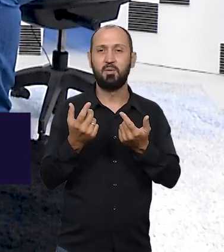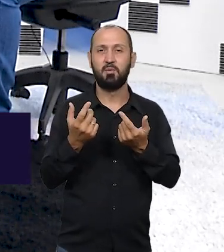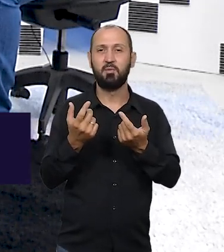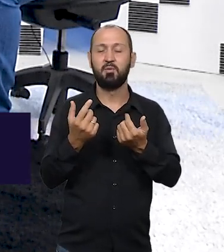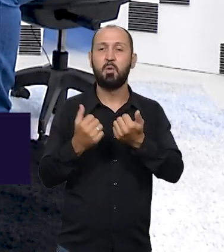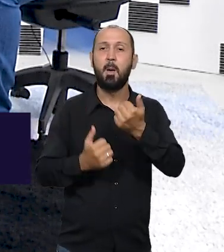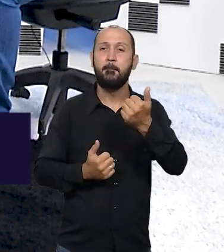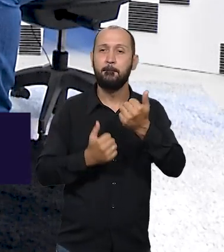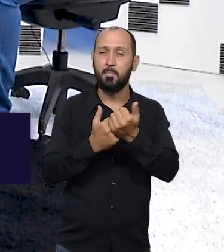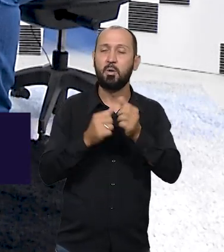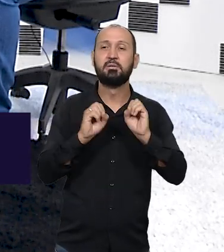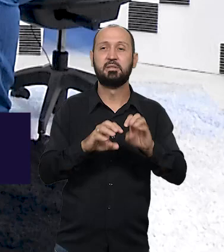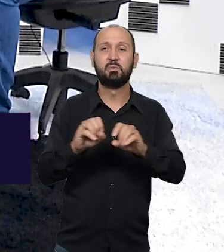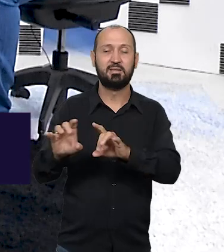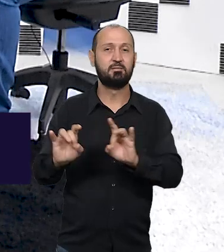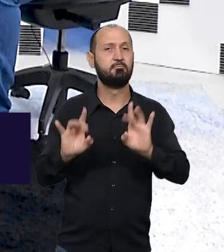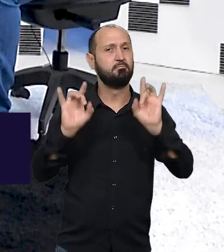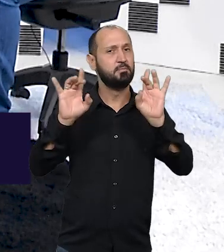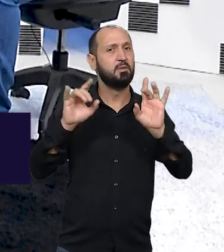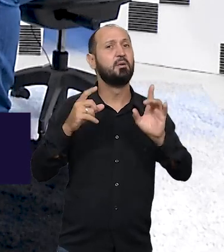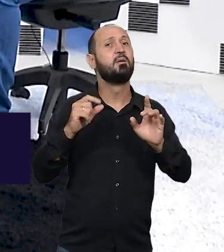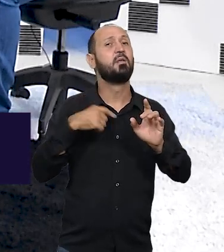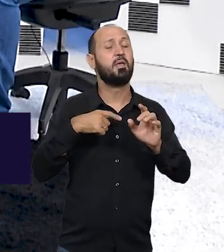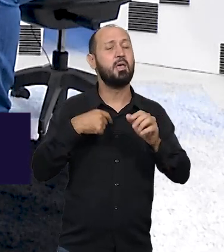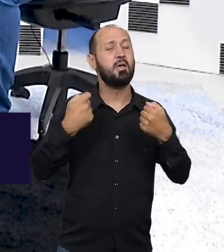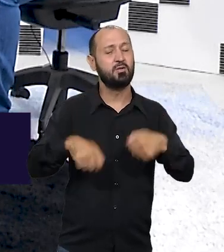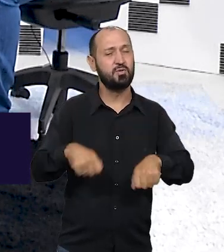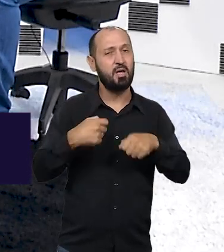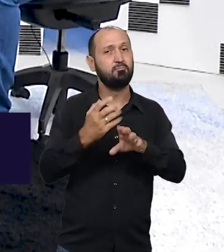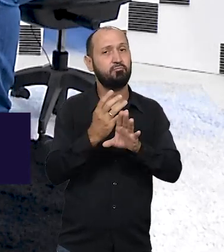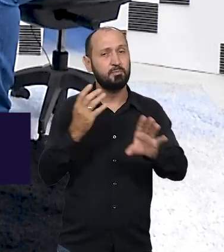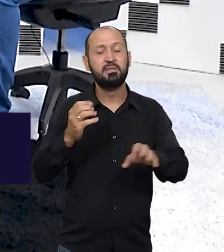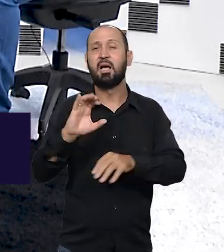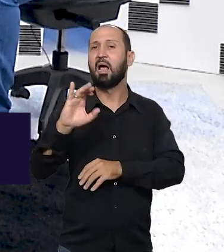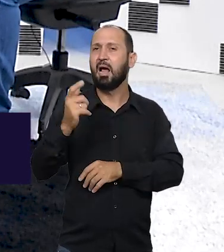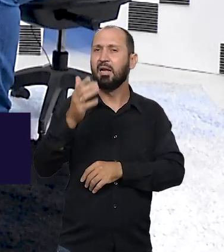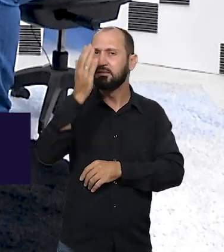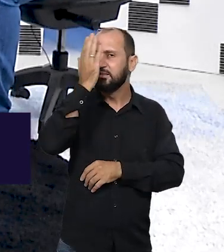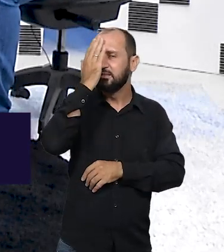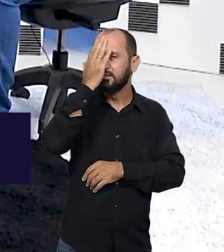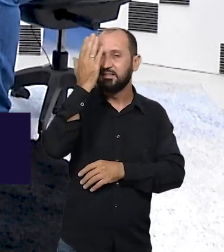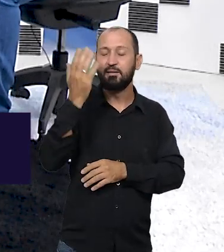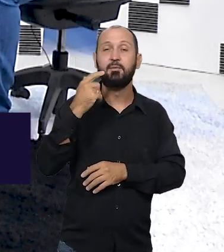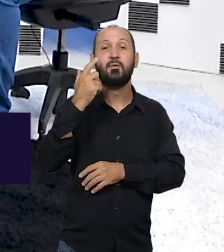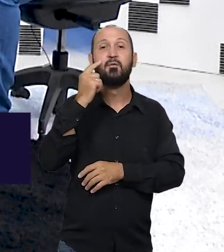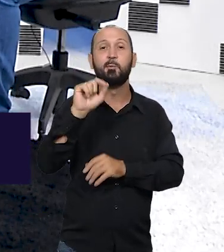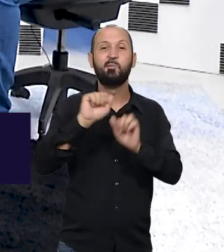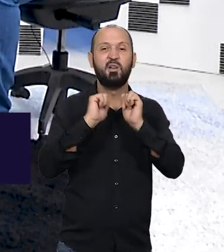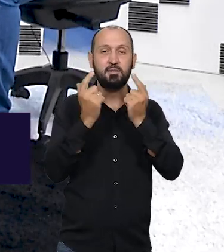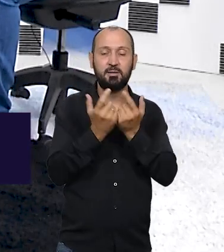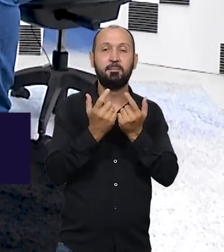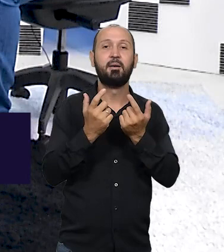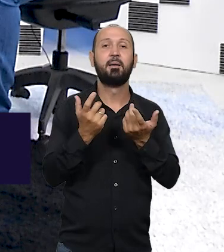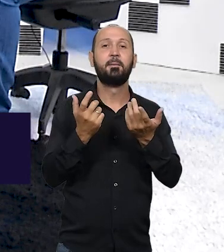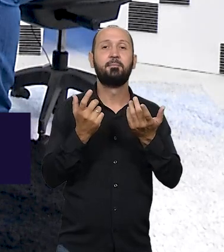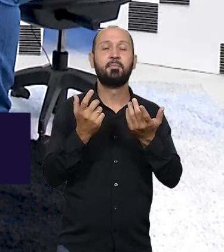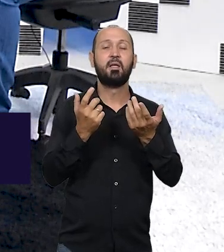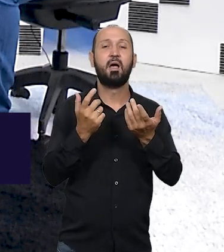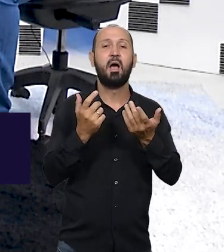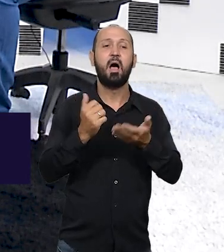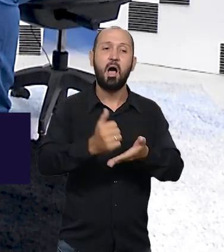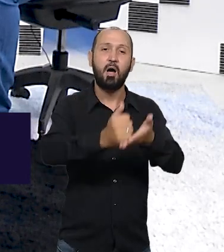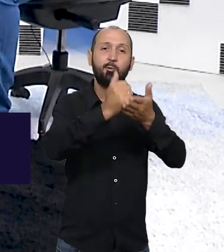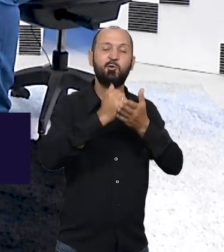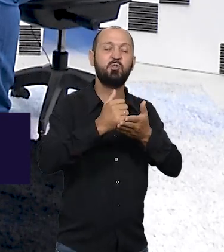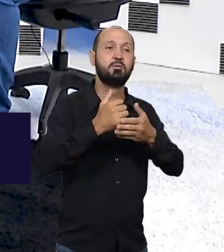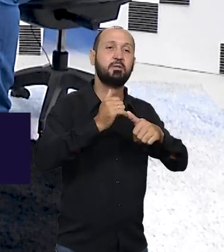dos apoiadores de educação especial, que é uma grande demanda, né? E claro, a gente buscar que a Assembleia também faça